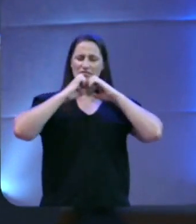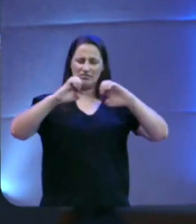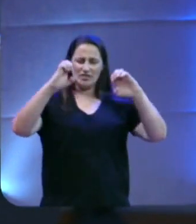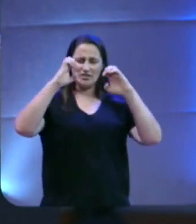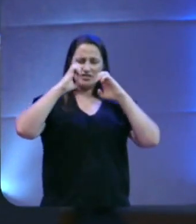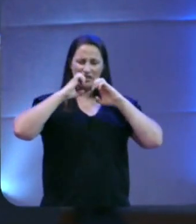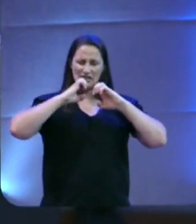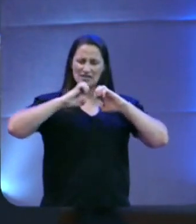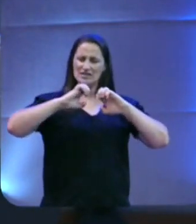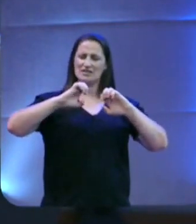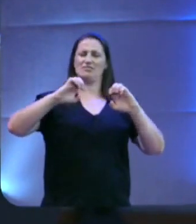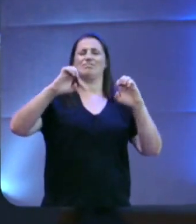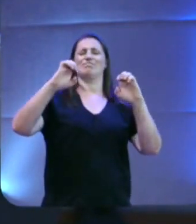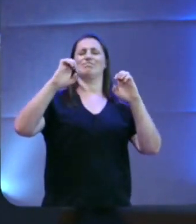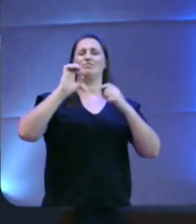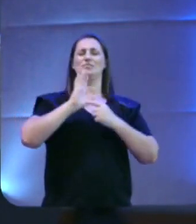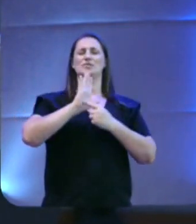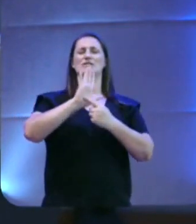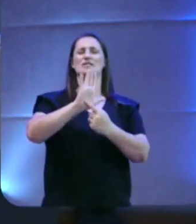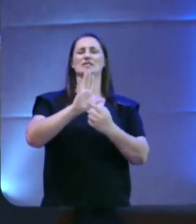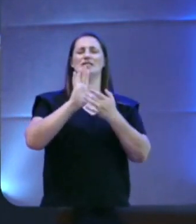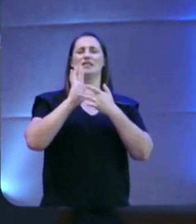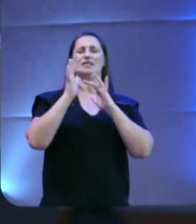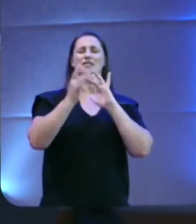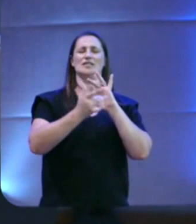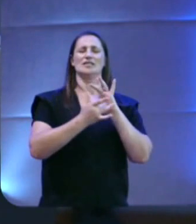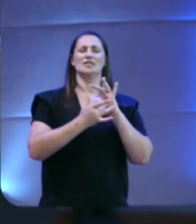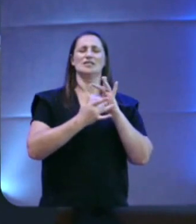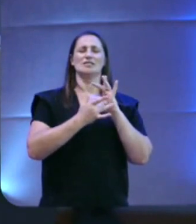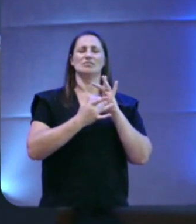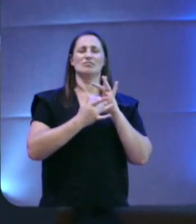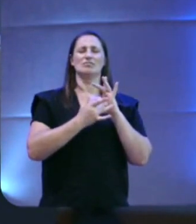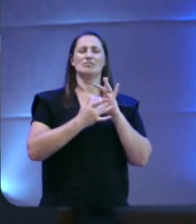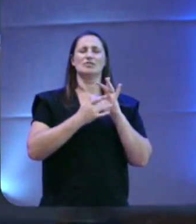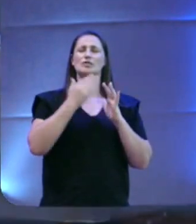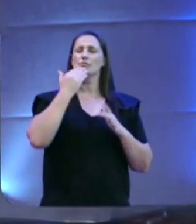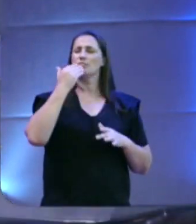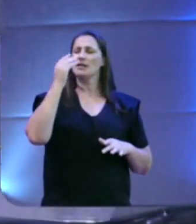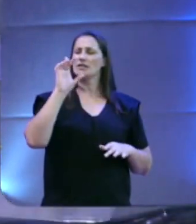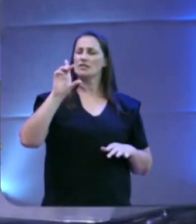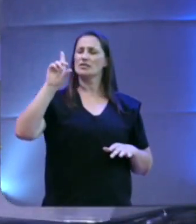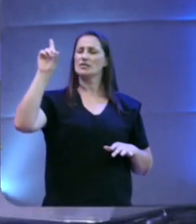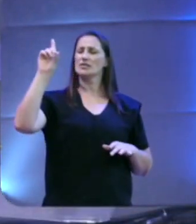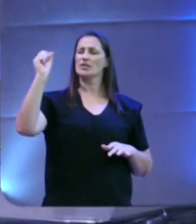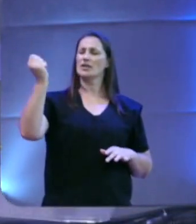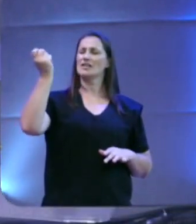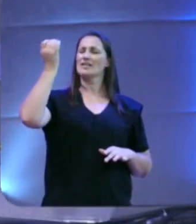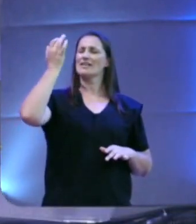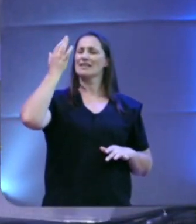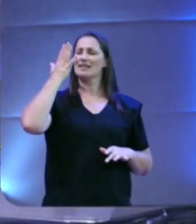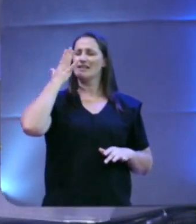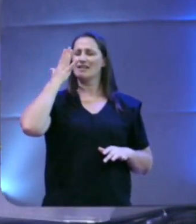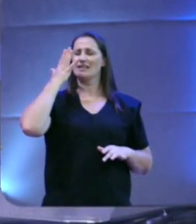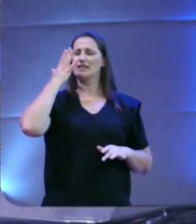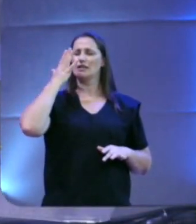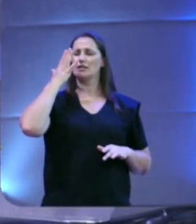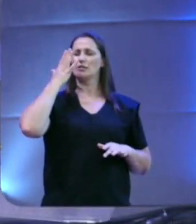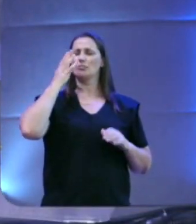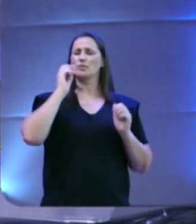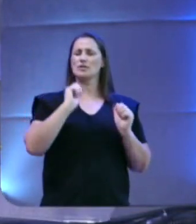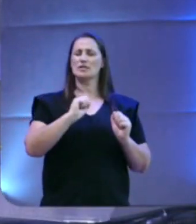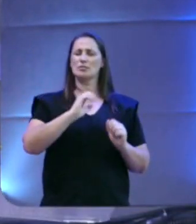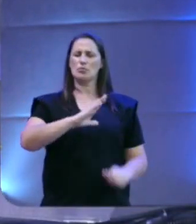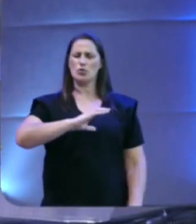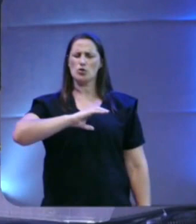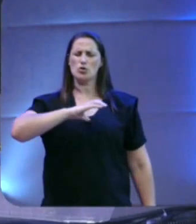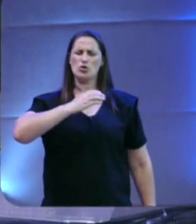Jesus, abençoa meus irmãos e irmãs. Eu me comprometo com isso também, Deus. E eu peço, Deus, a tua graça para que nós possamos ir na coragem, na